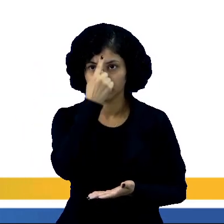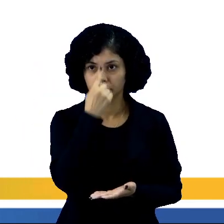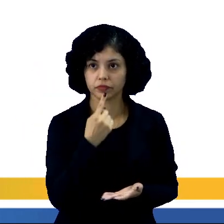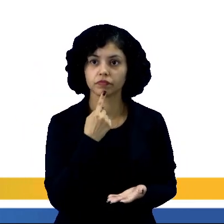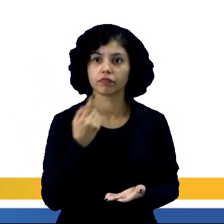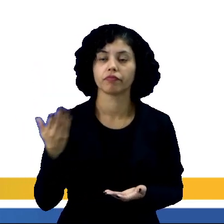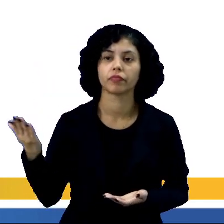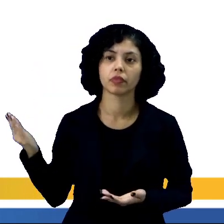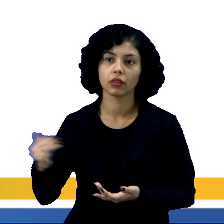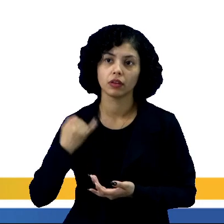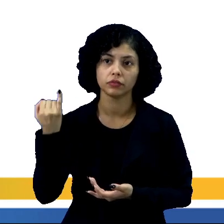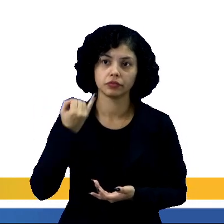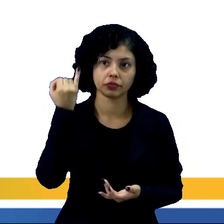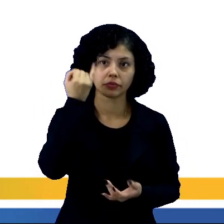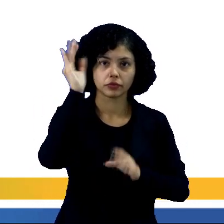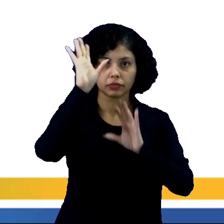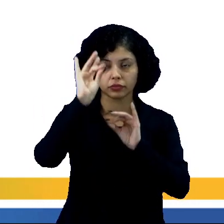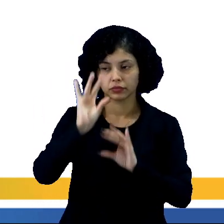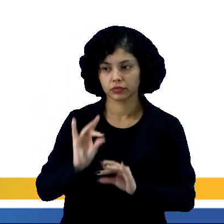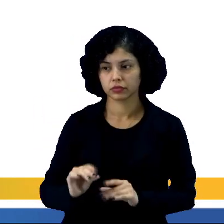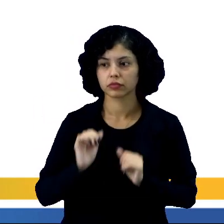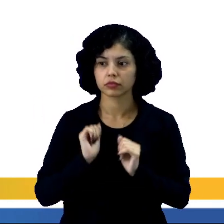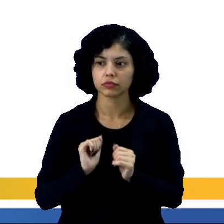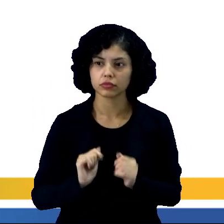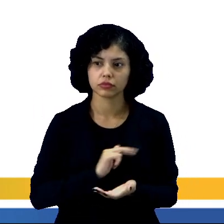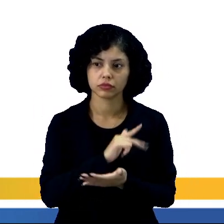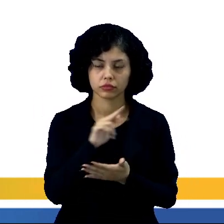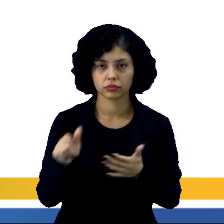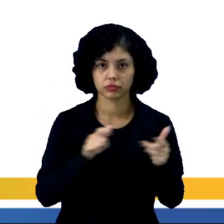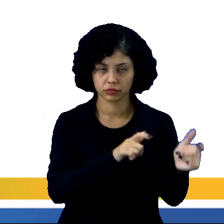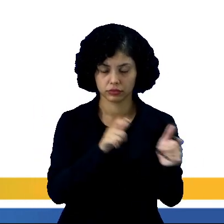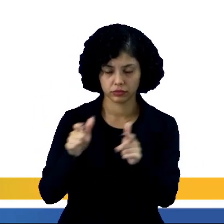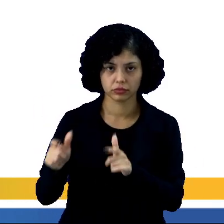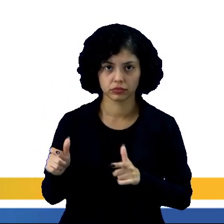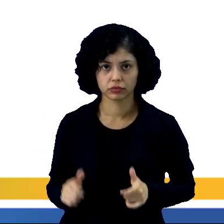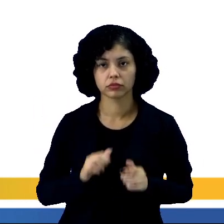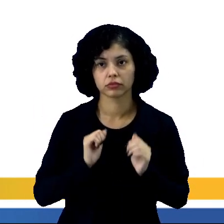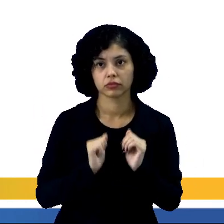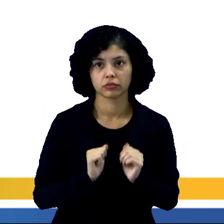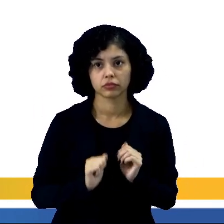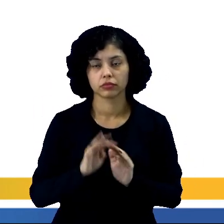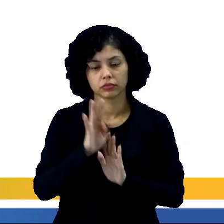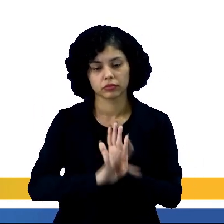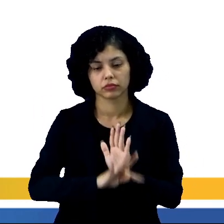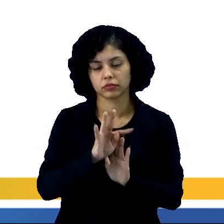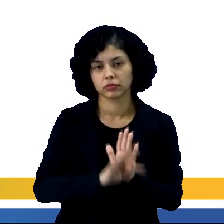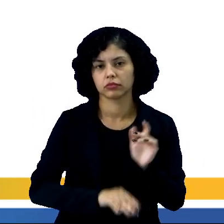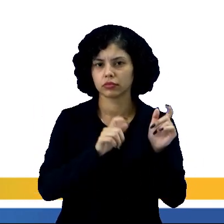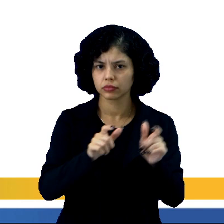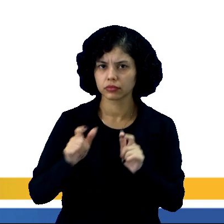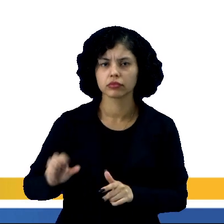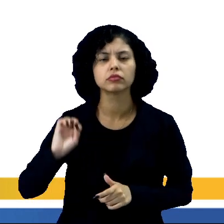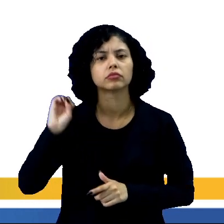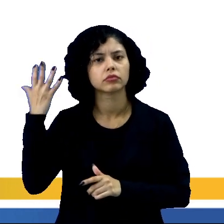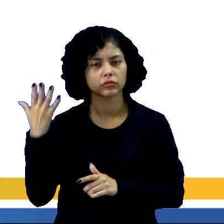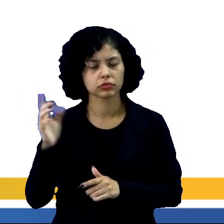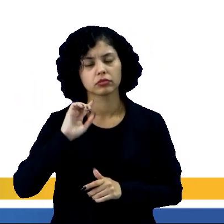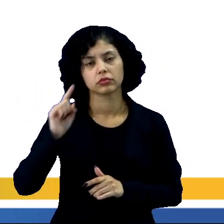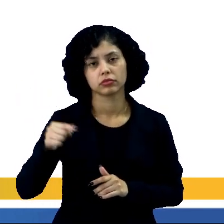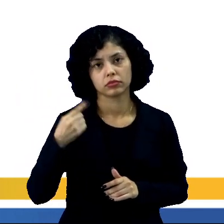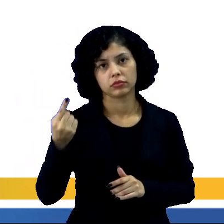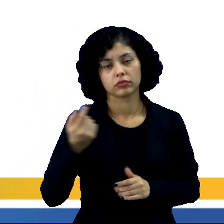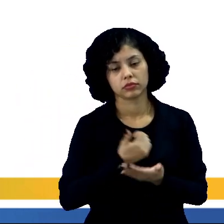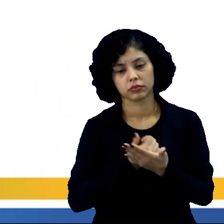né? É importante destacar que pode ser em vários locais, né? O texto ele pode dizer onde está acontecendo